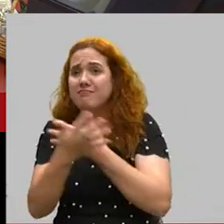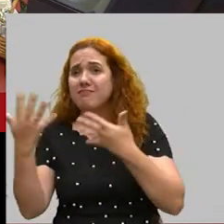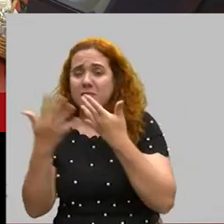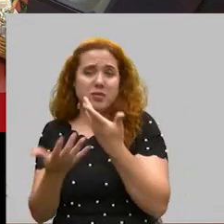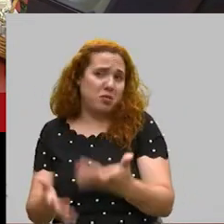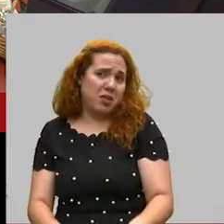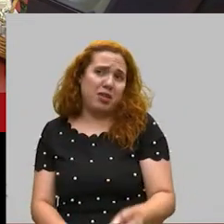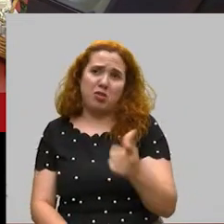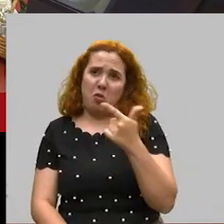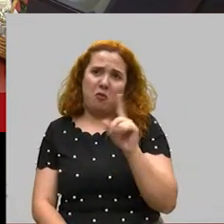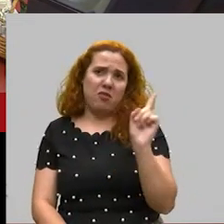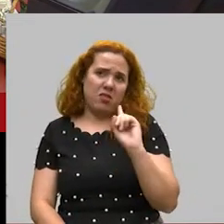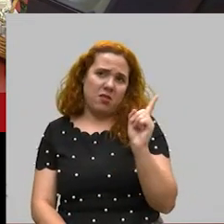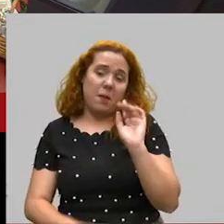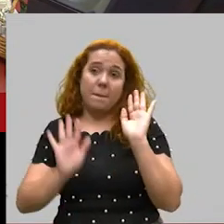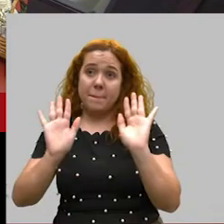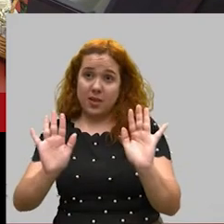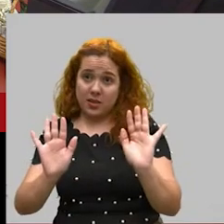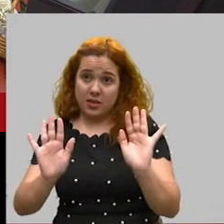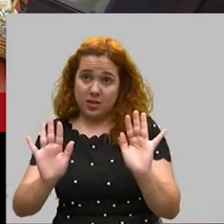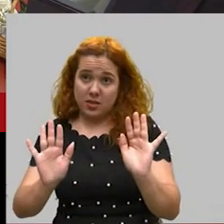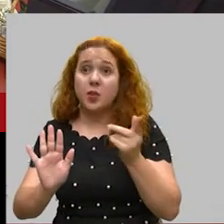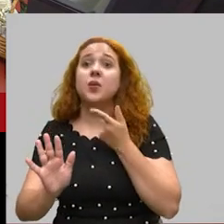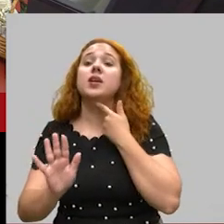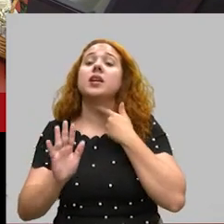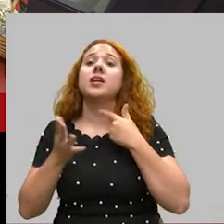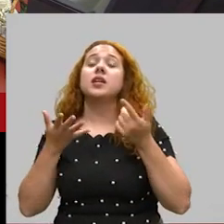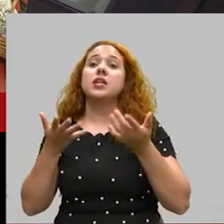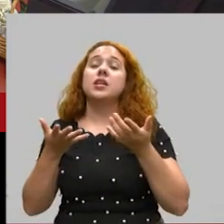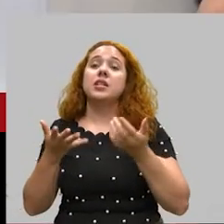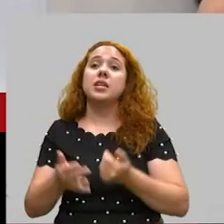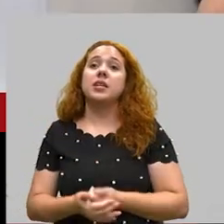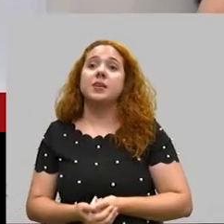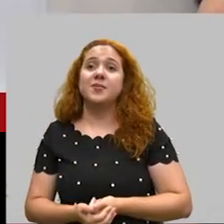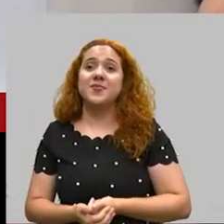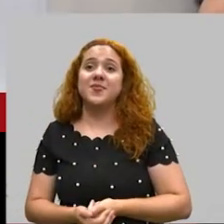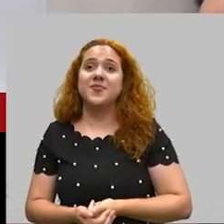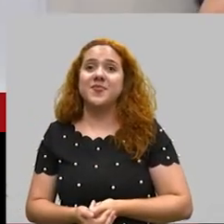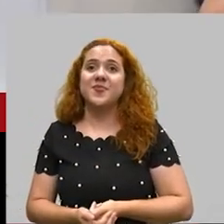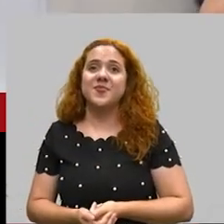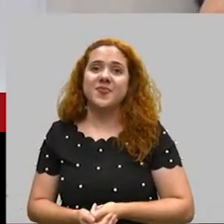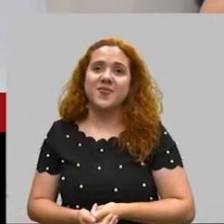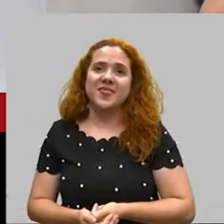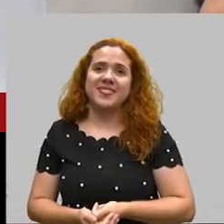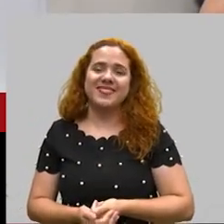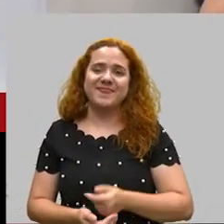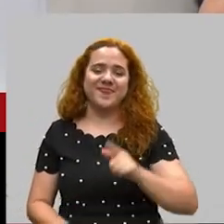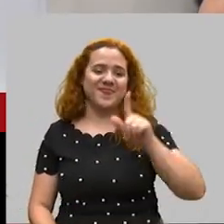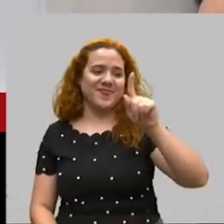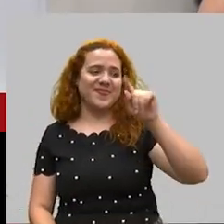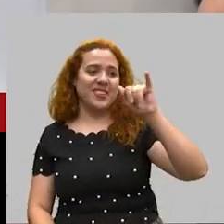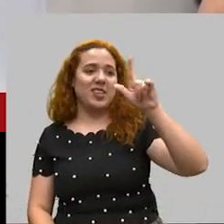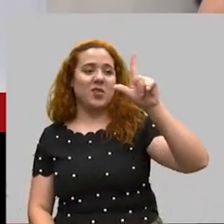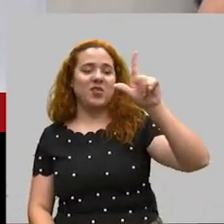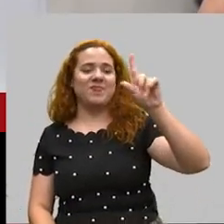mas eu queria só eh reafirmar aqui com o Gilvan Santos diz assim que não vou sair do campo